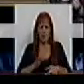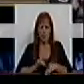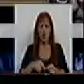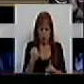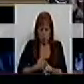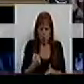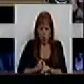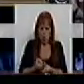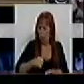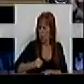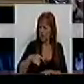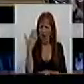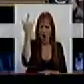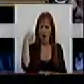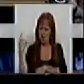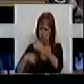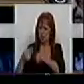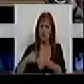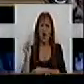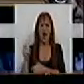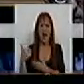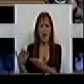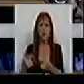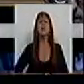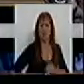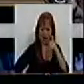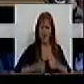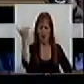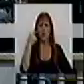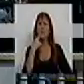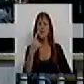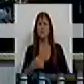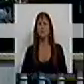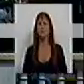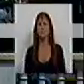por isso lutaram tanto contra ela ao longo dos últimos anos. E ganharam, disse.